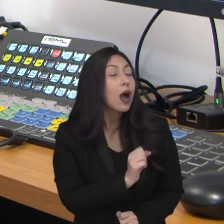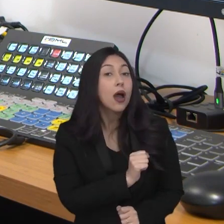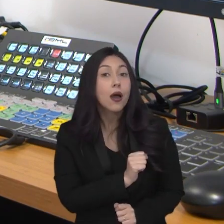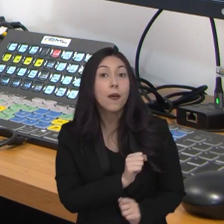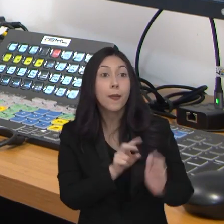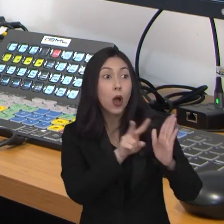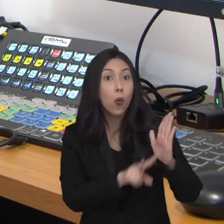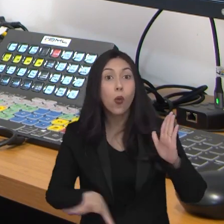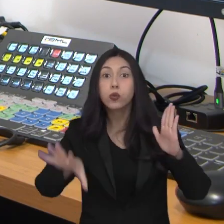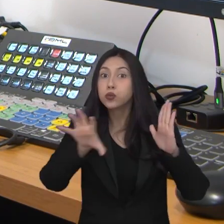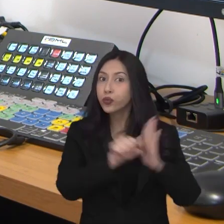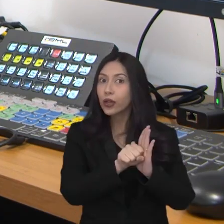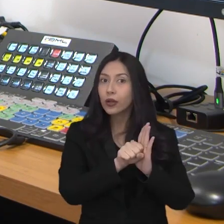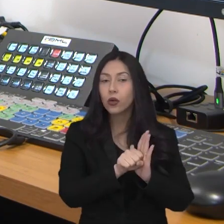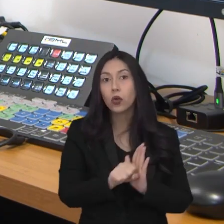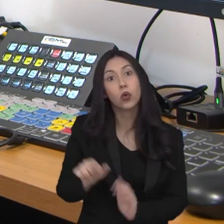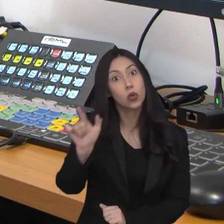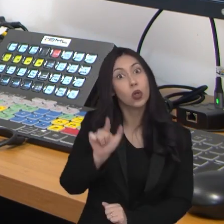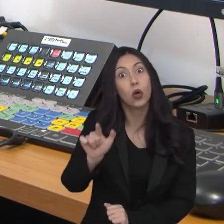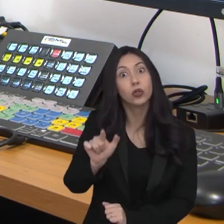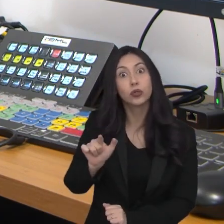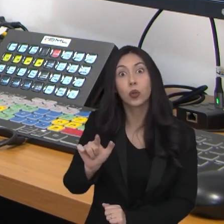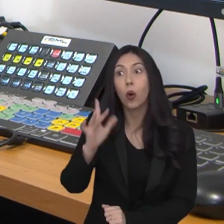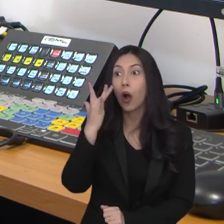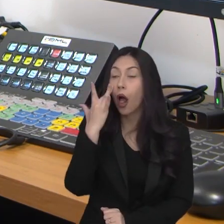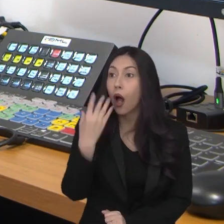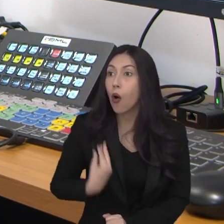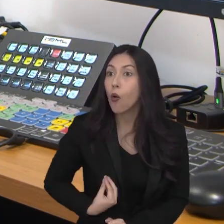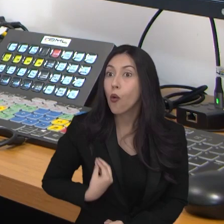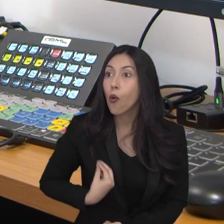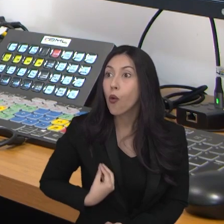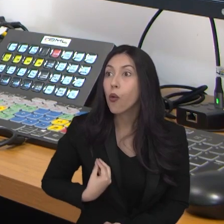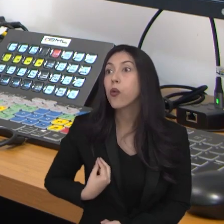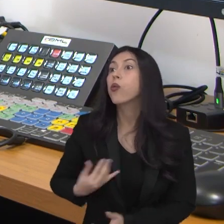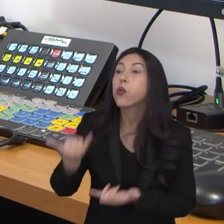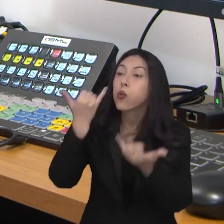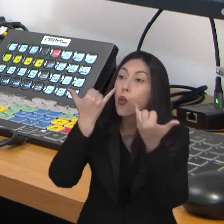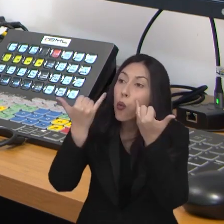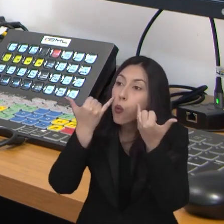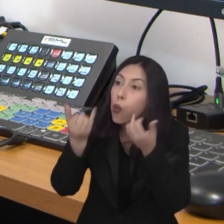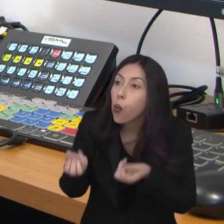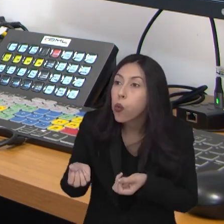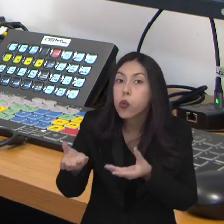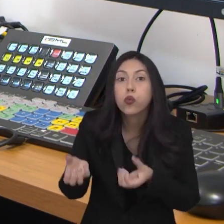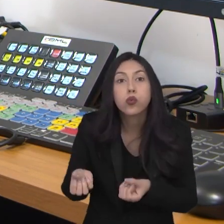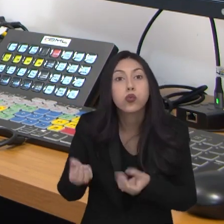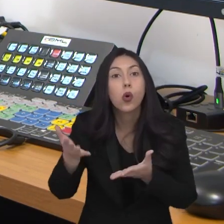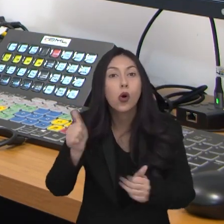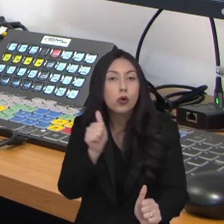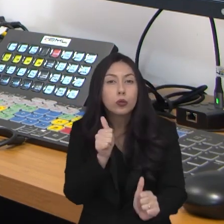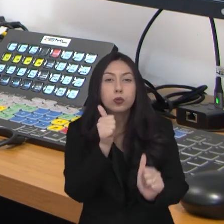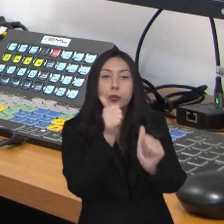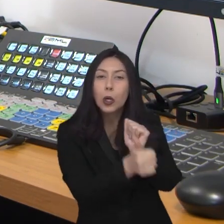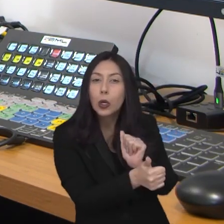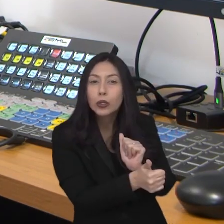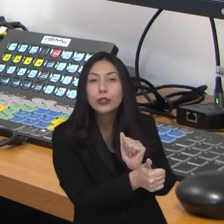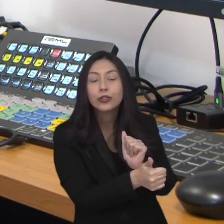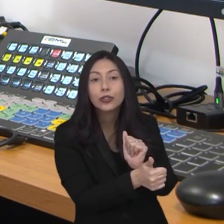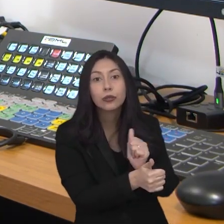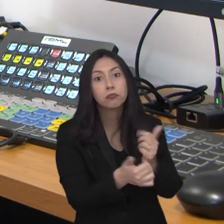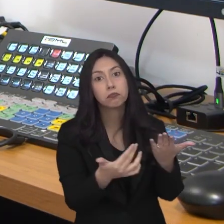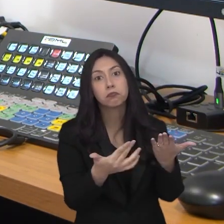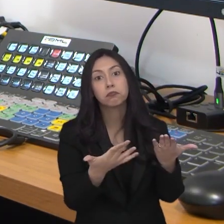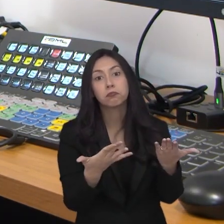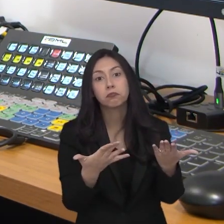o audiovisual. Então, claro, o ao vivo, com a sua magia de levar informação, levar